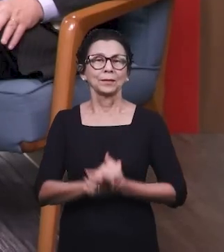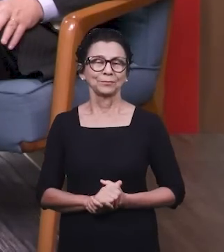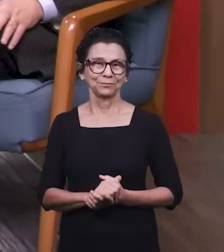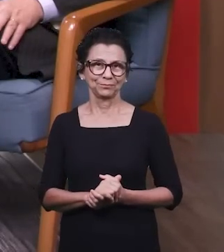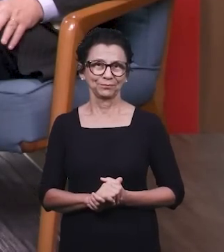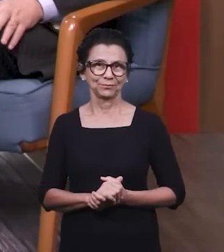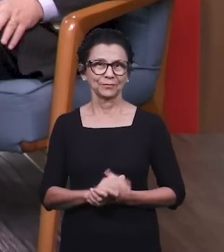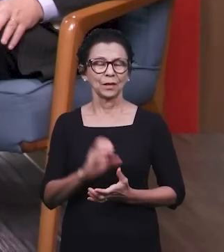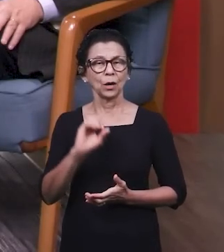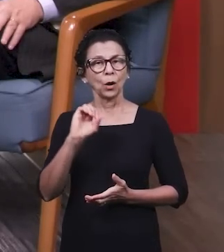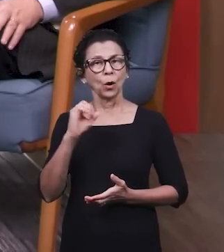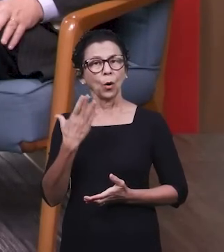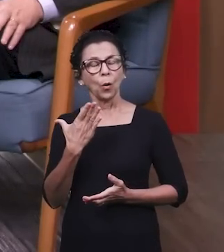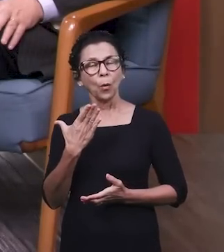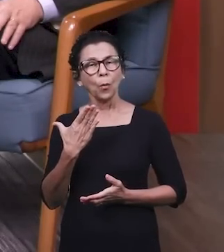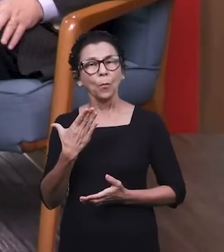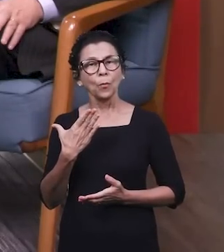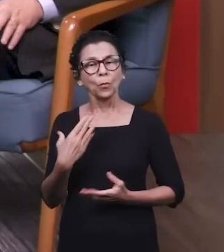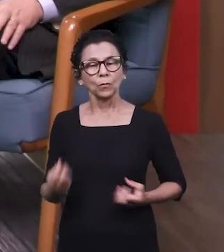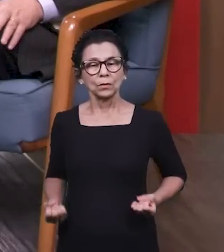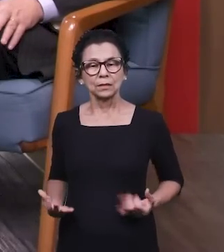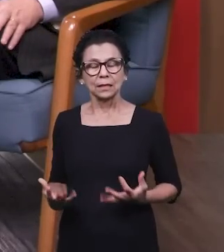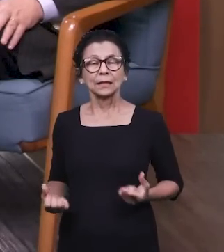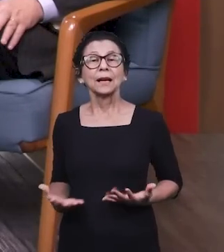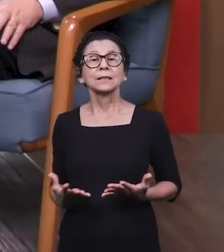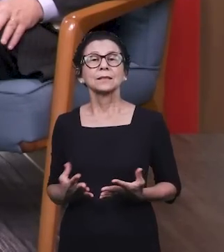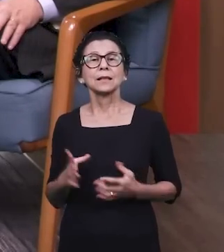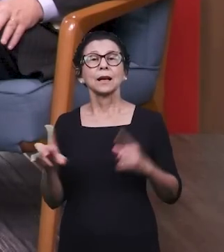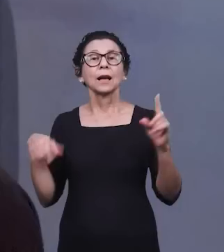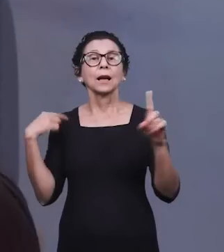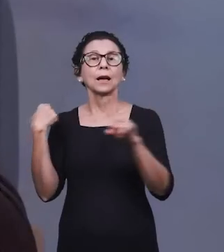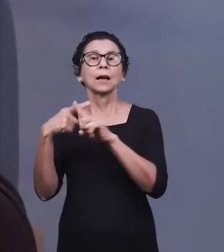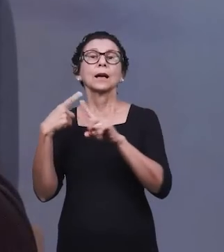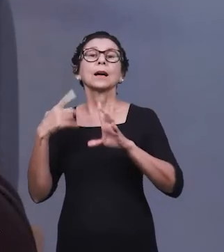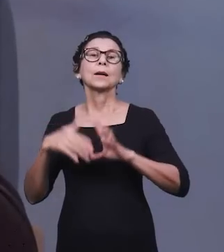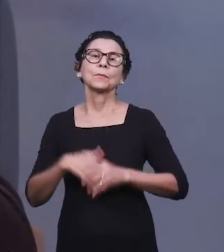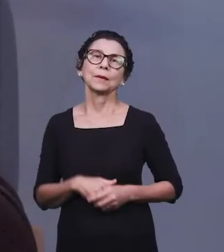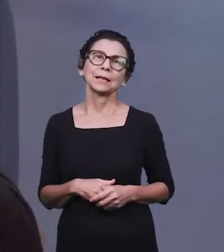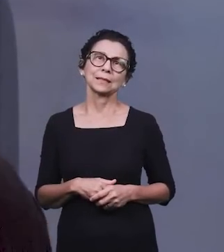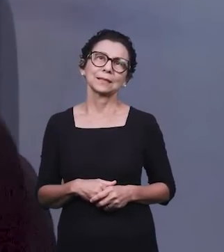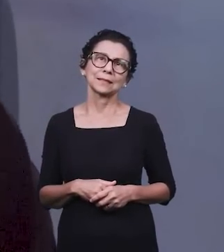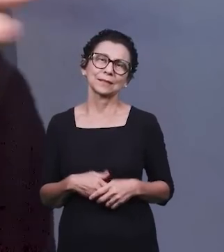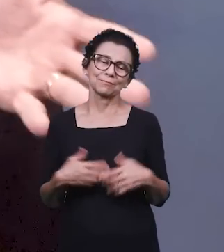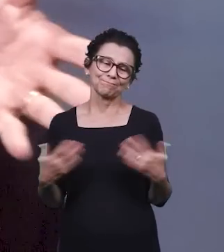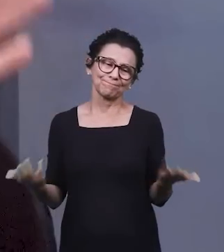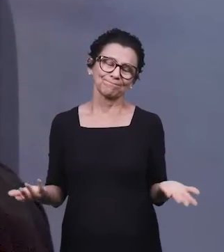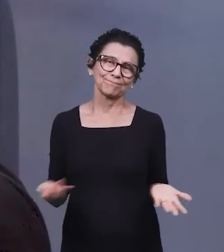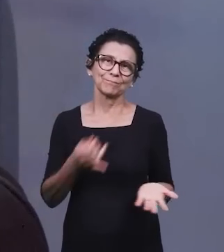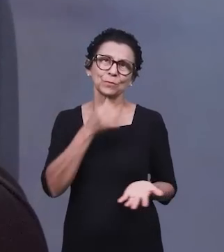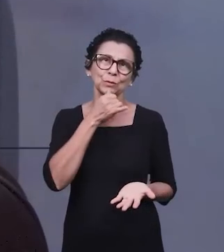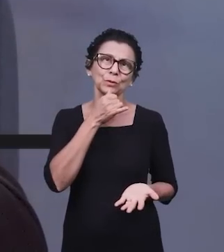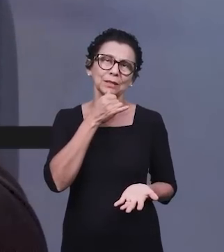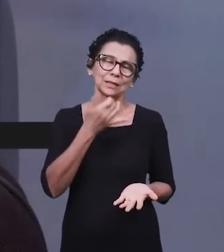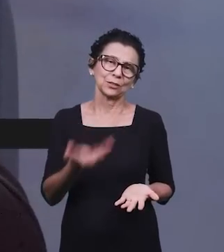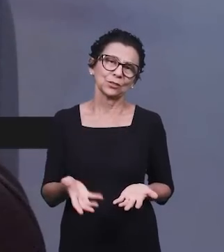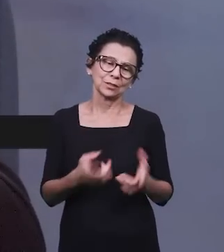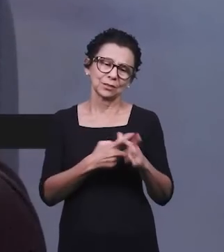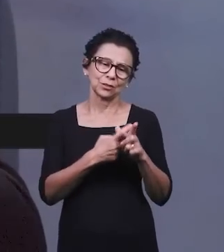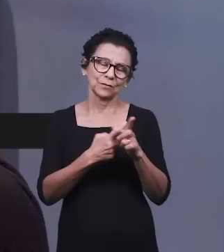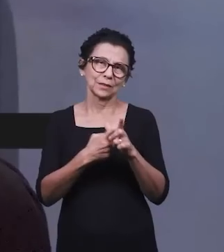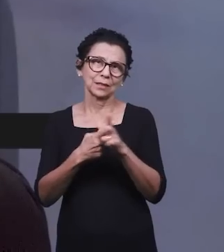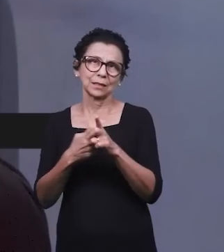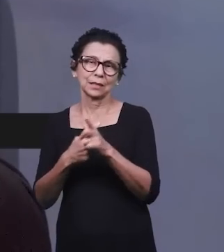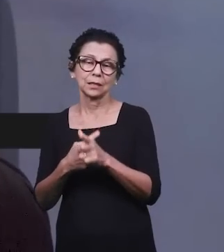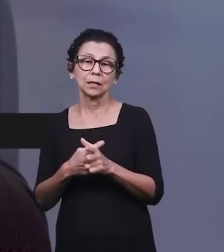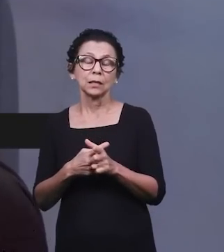a mais. Porque o resultado dessa opção de gastar a mais, infelizmente, é que você estará em algum momento endividado. Porque todas